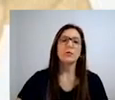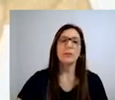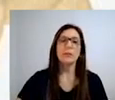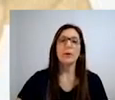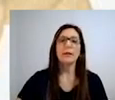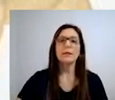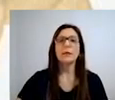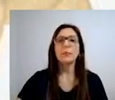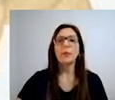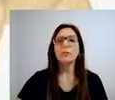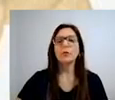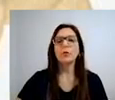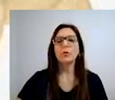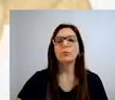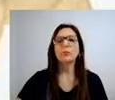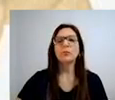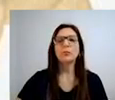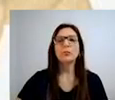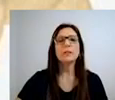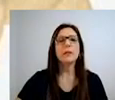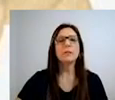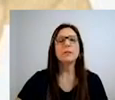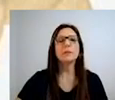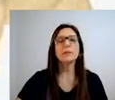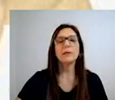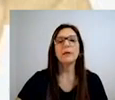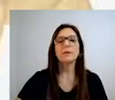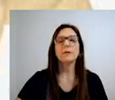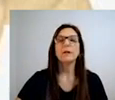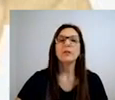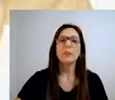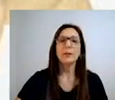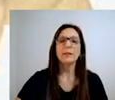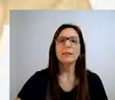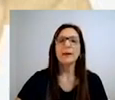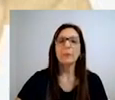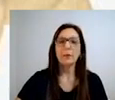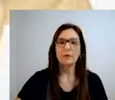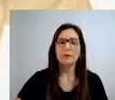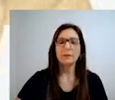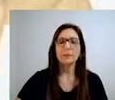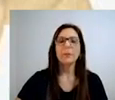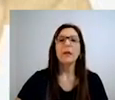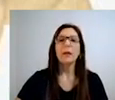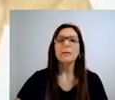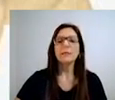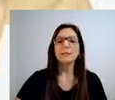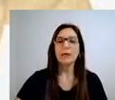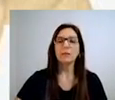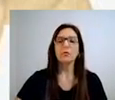nos animais depende do encontro de duas células especiais, chamadas gametas.